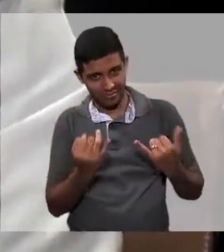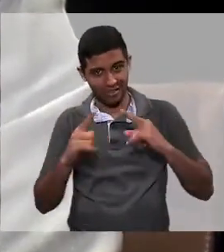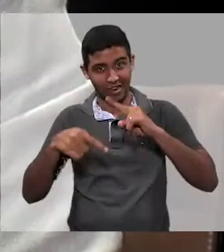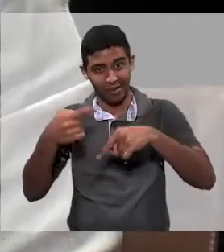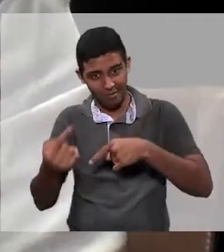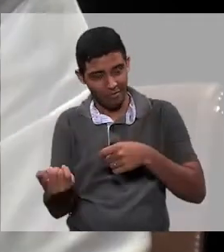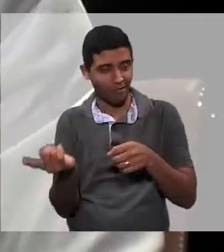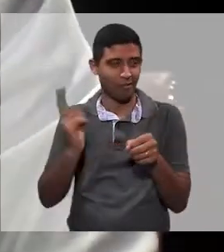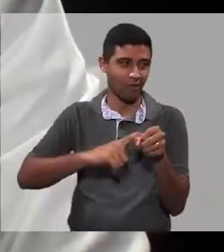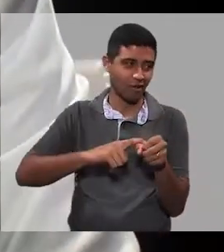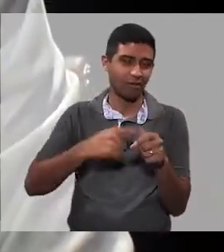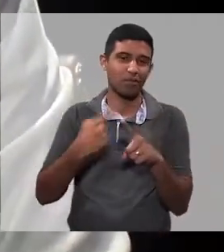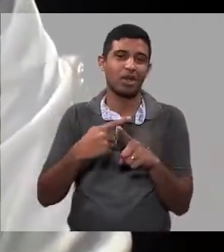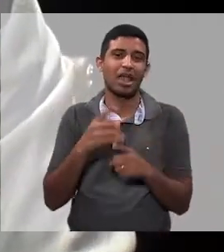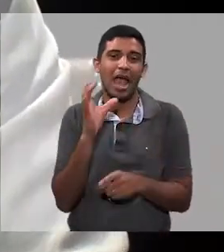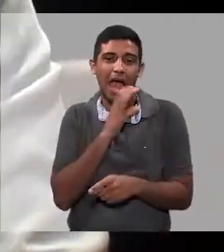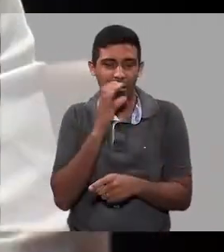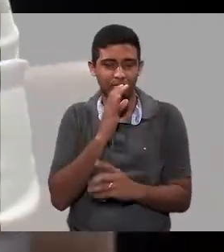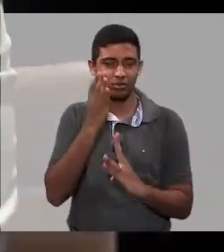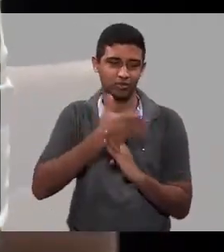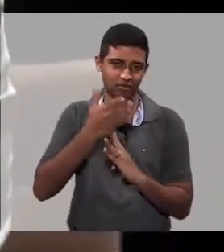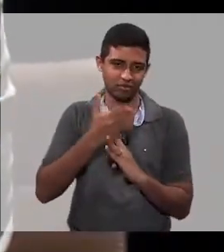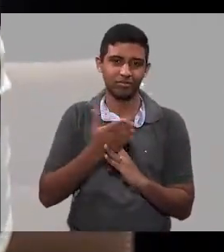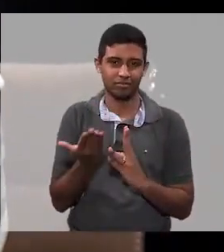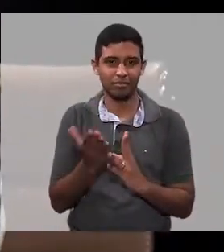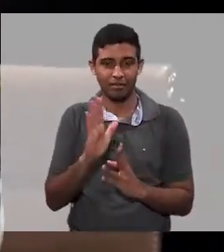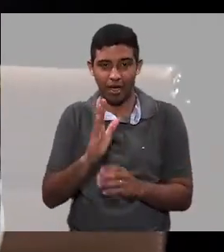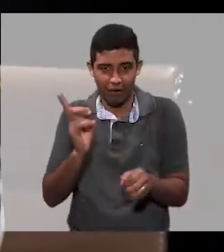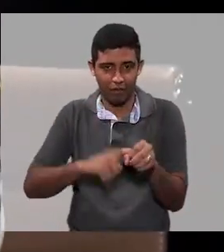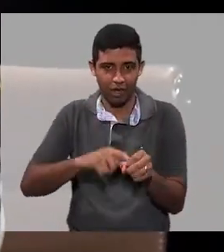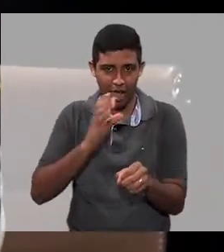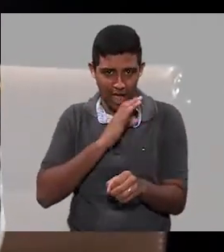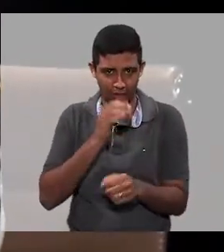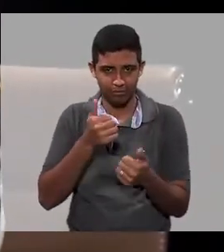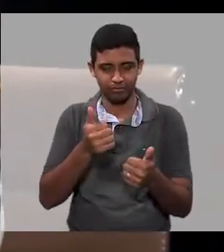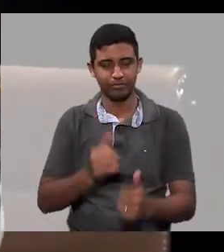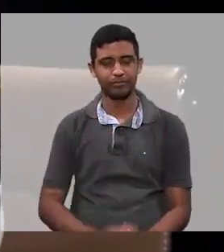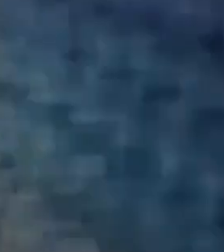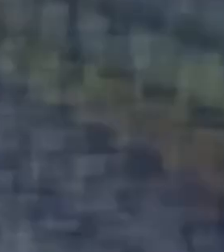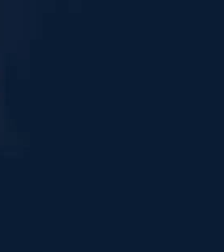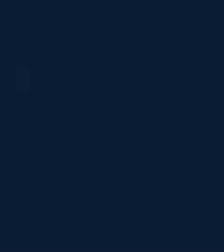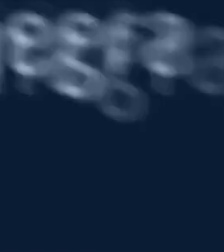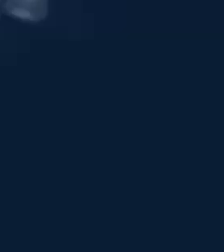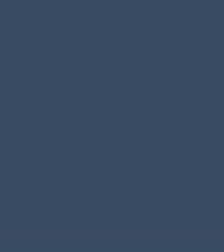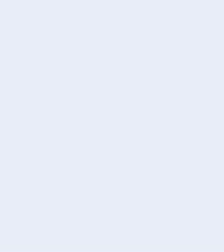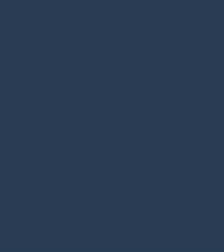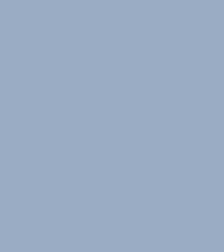bom. No próximo bloco, que a gente vai ter que fazer aqui um pequeno intervalo, mas já já a gente está de volta.